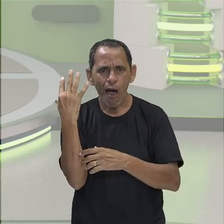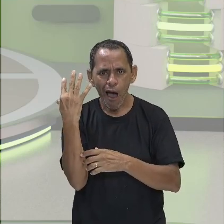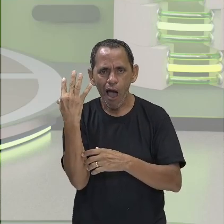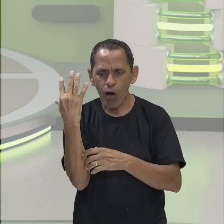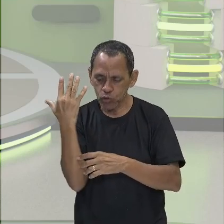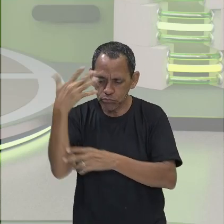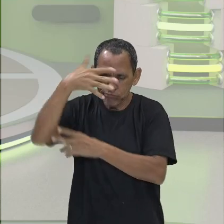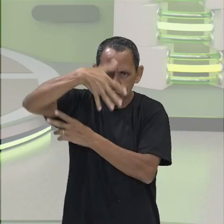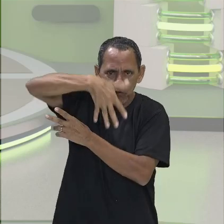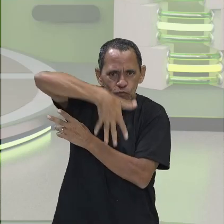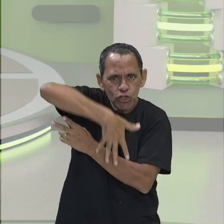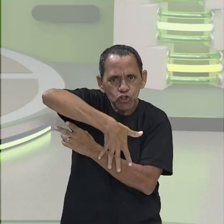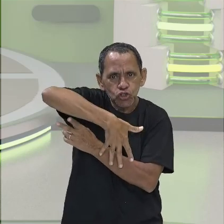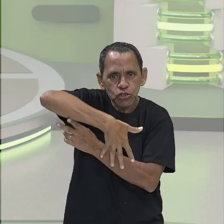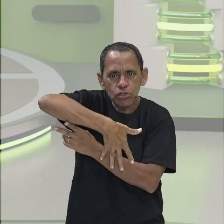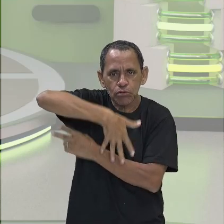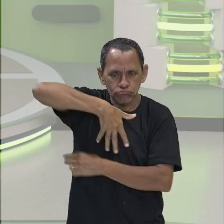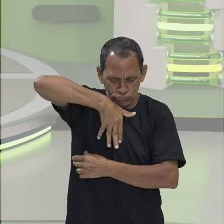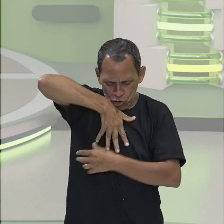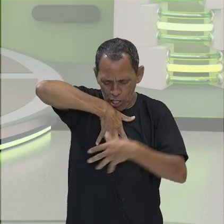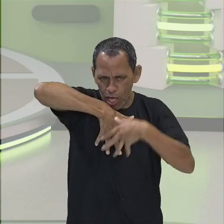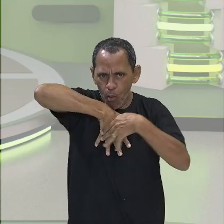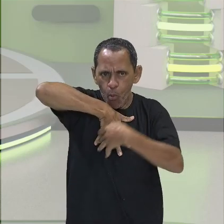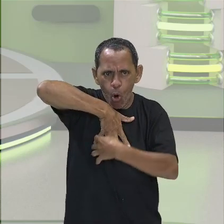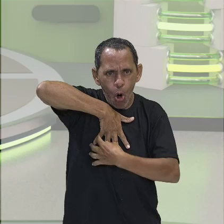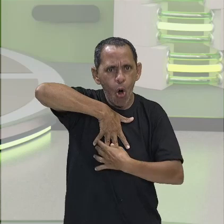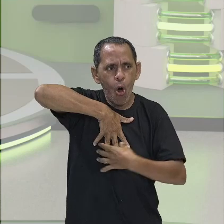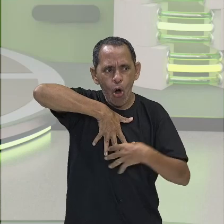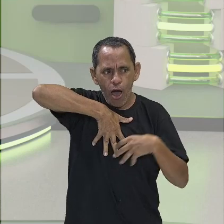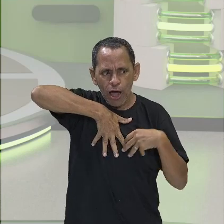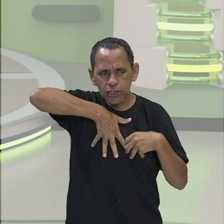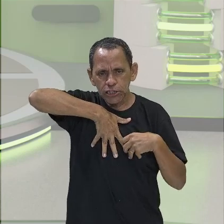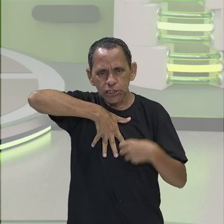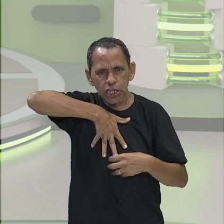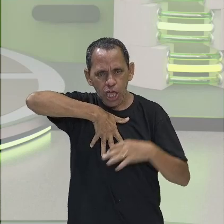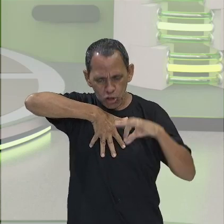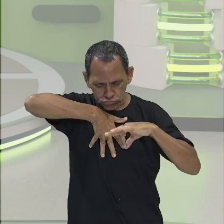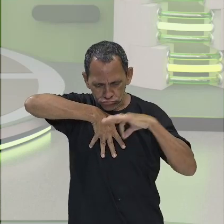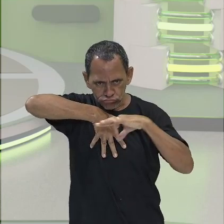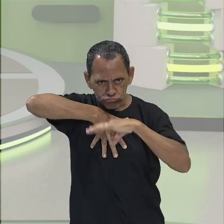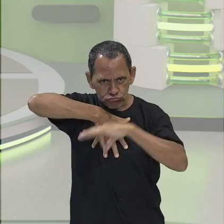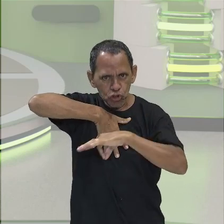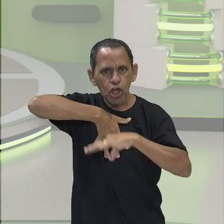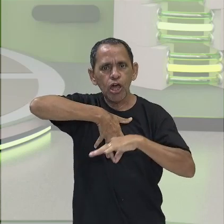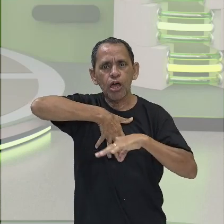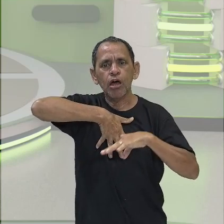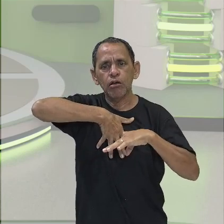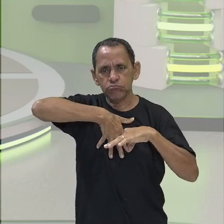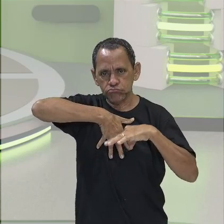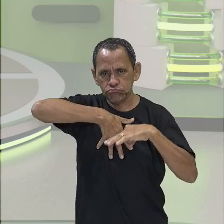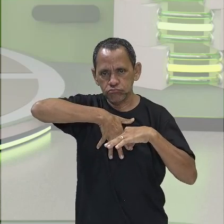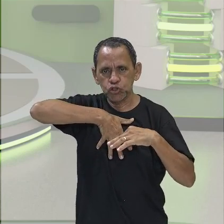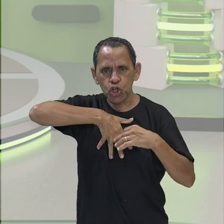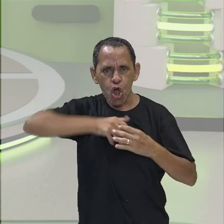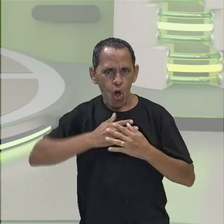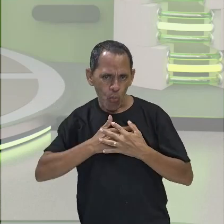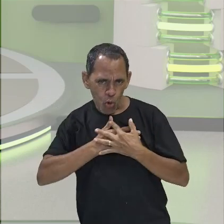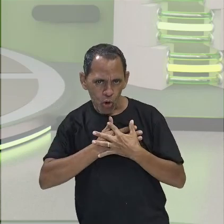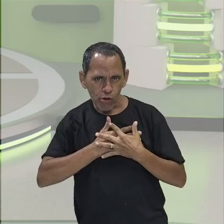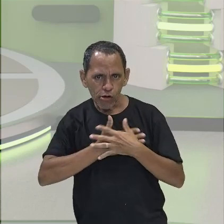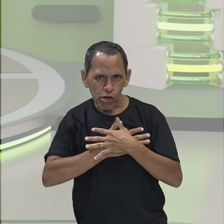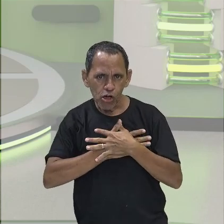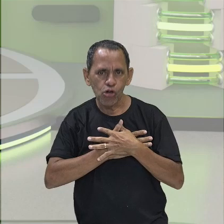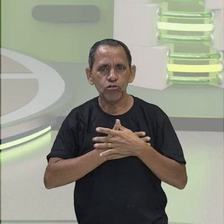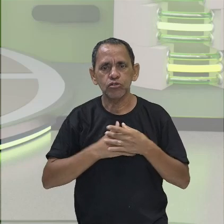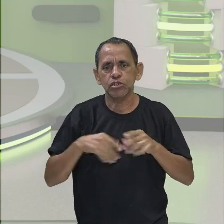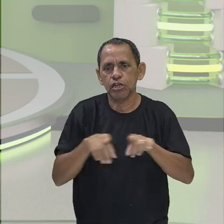ponta nós vamos ter os bronquíolos e também os alvéolos, tá? Esta